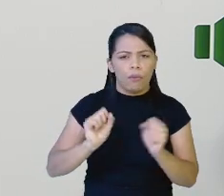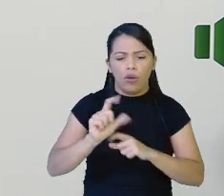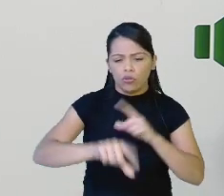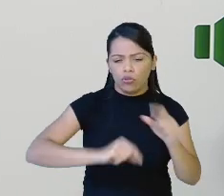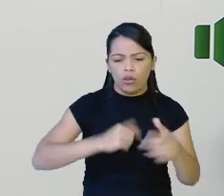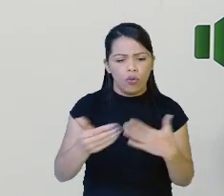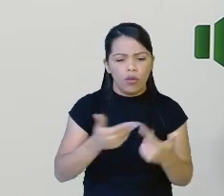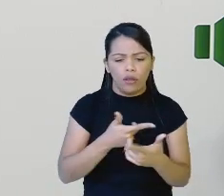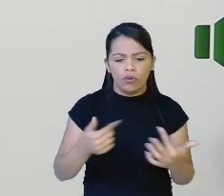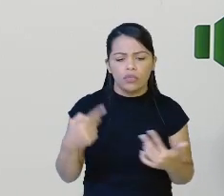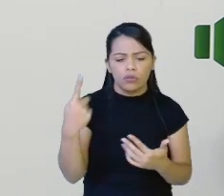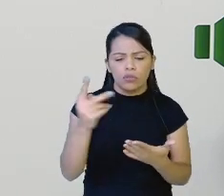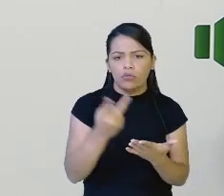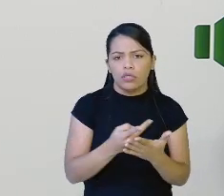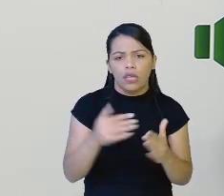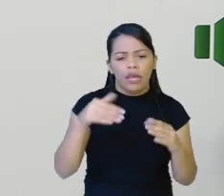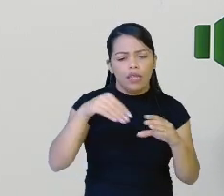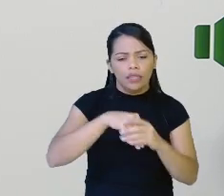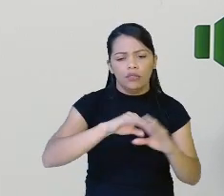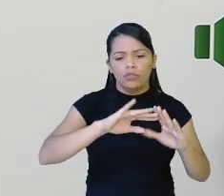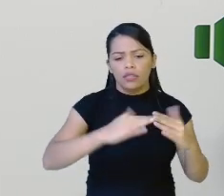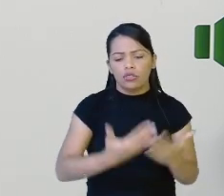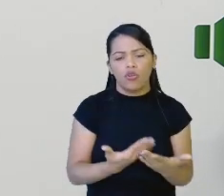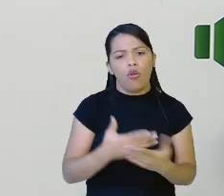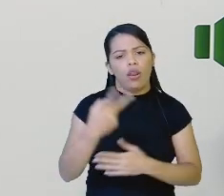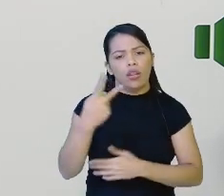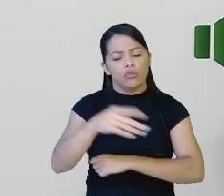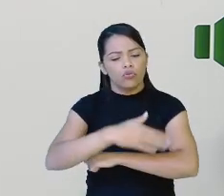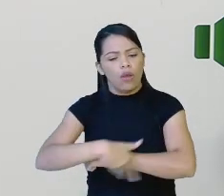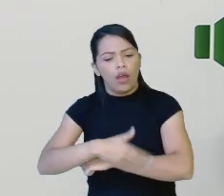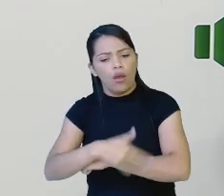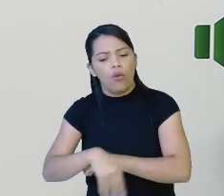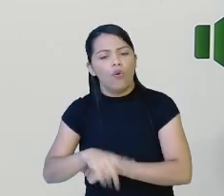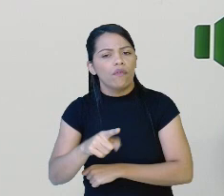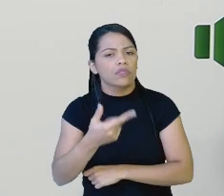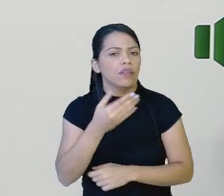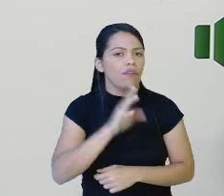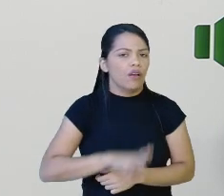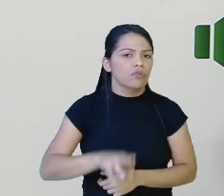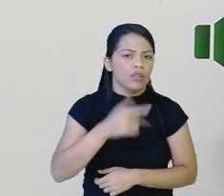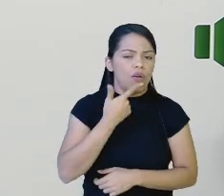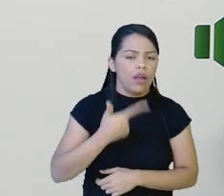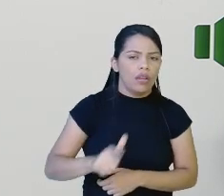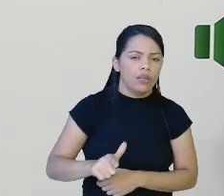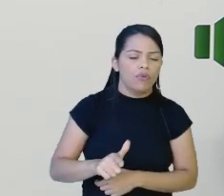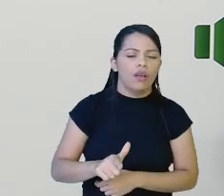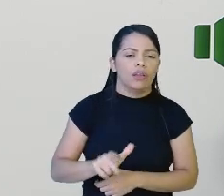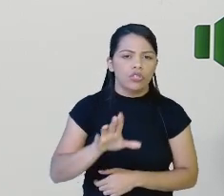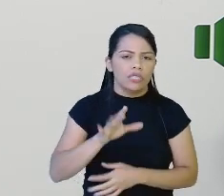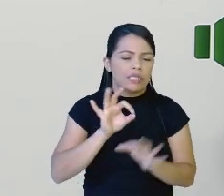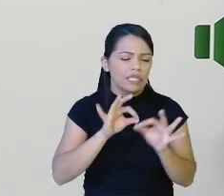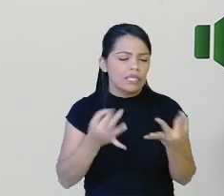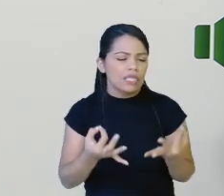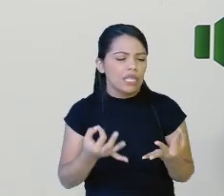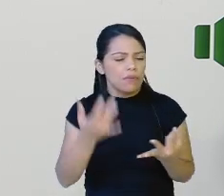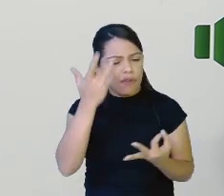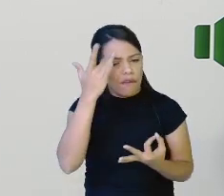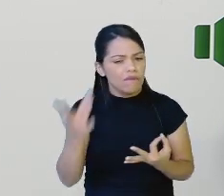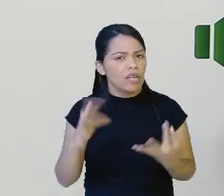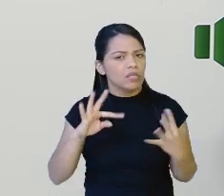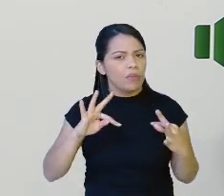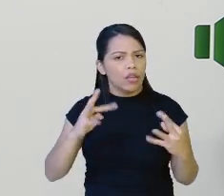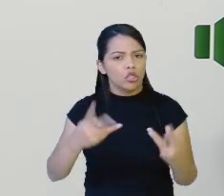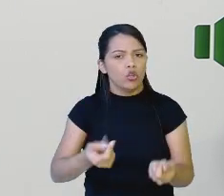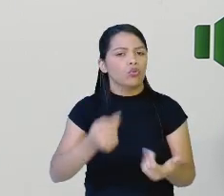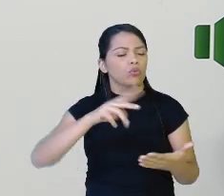dia a dia, seja na escola, na sua rua. Você vai usar uma linguagem simples, né, para que seja fácil, para que todas